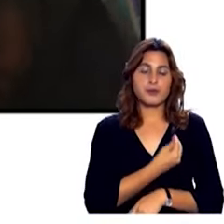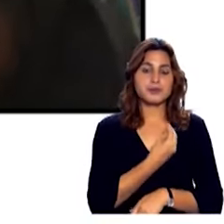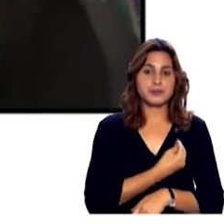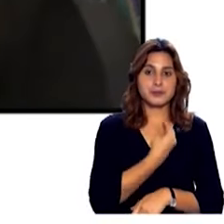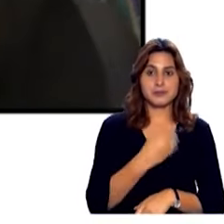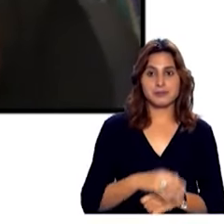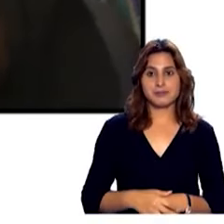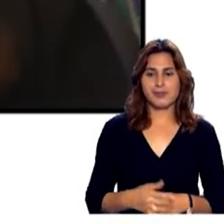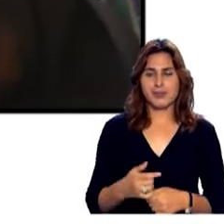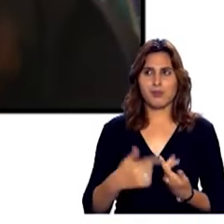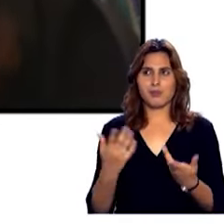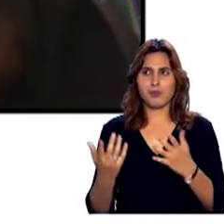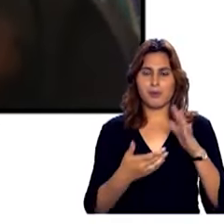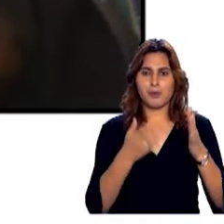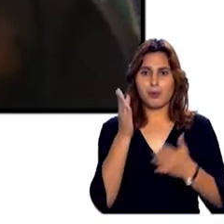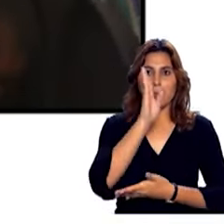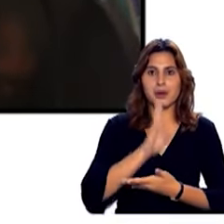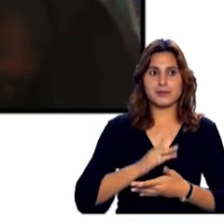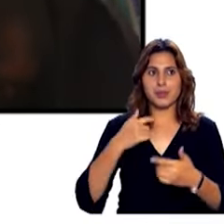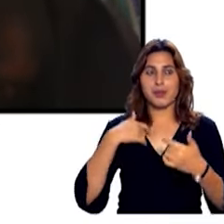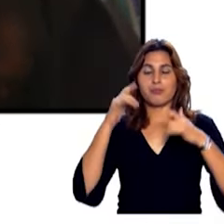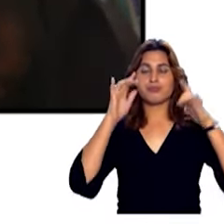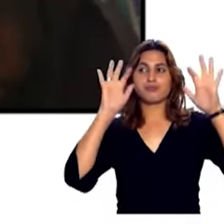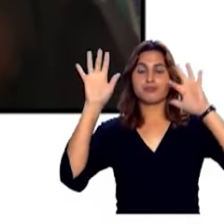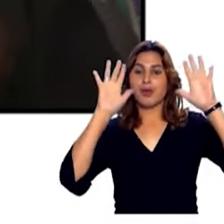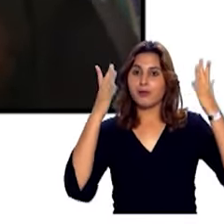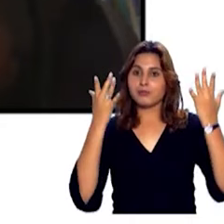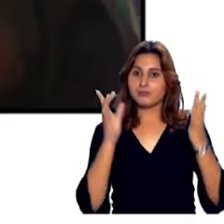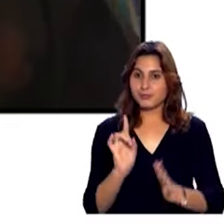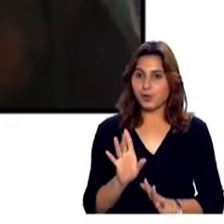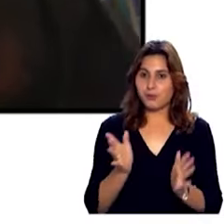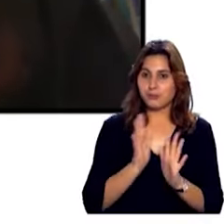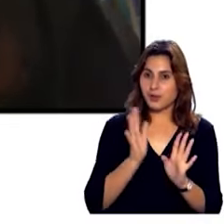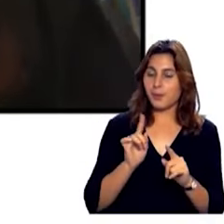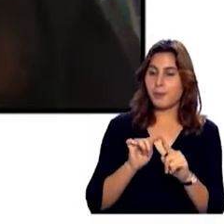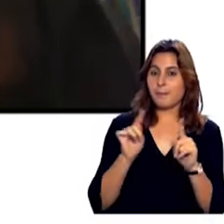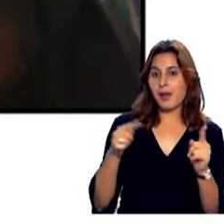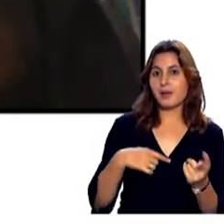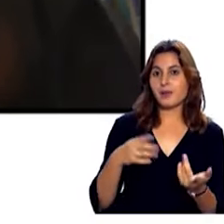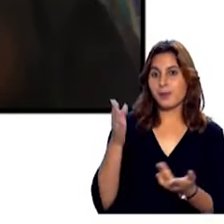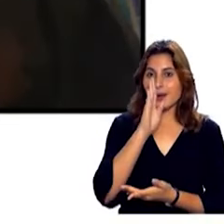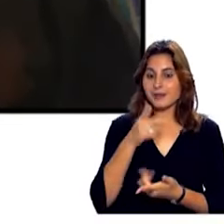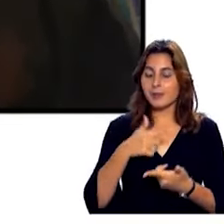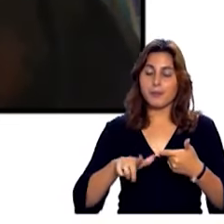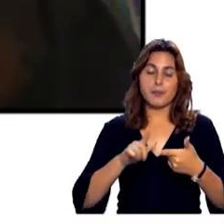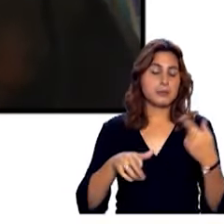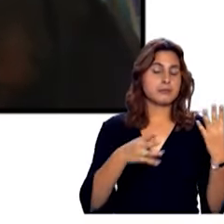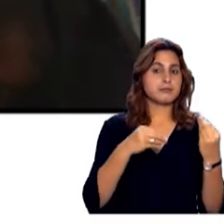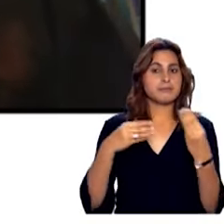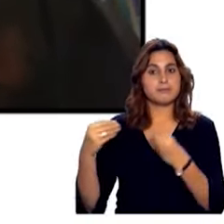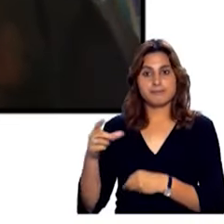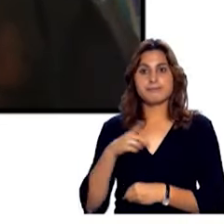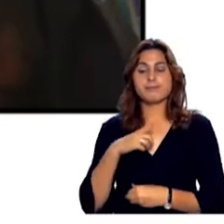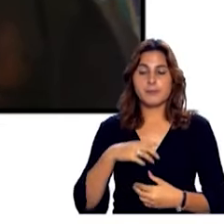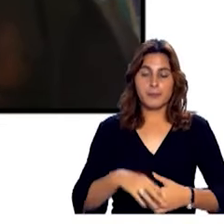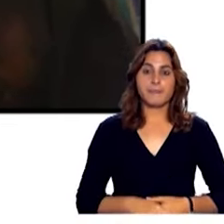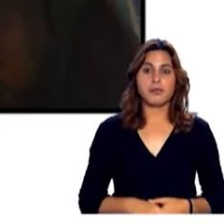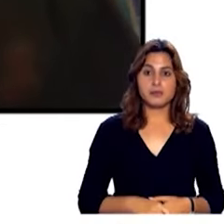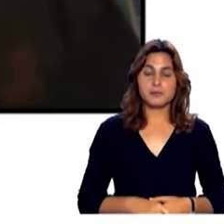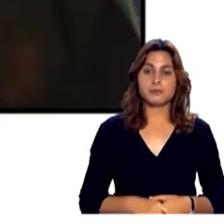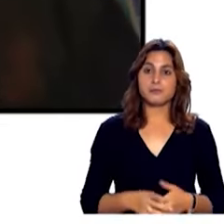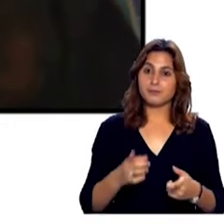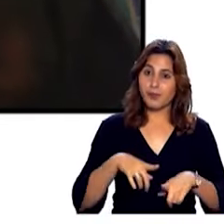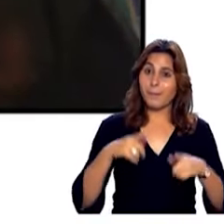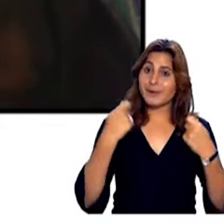Ideal no Brasil ideal né Eh nesse Brasil que tem tantos problemas problemas esses que na verdade a gente tem o